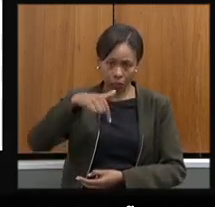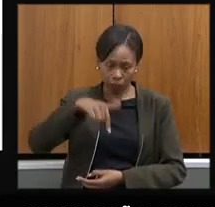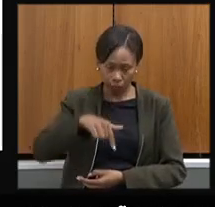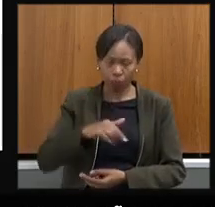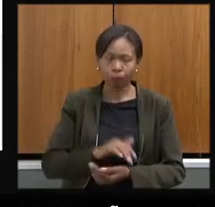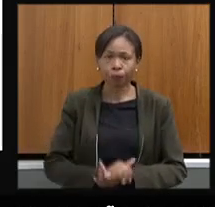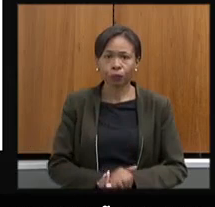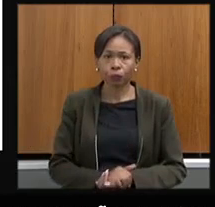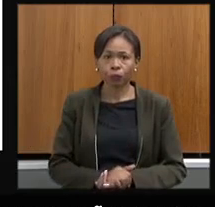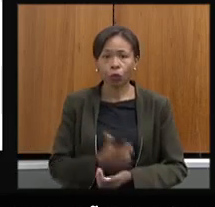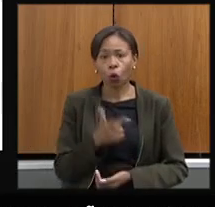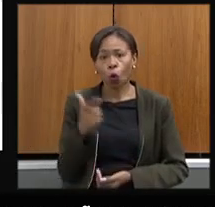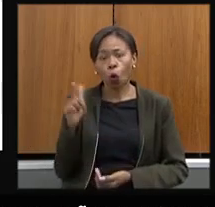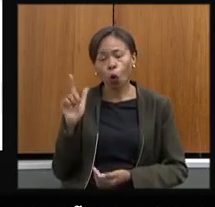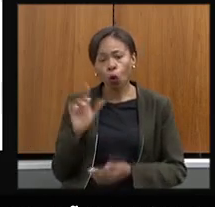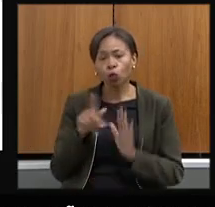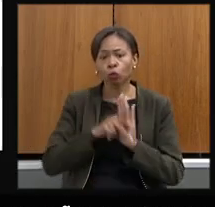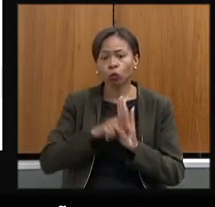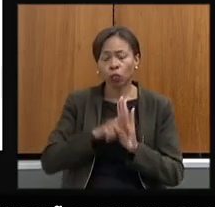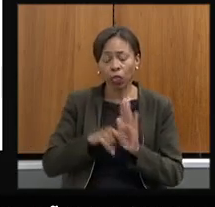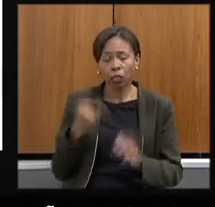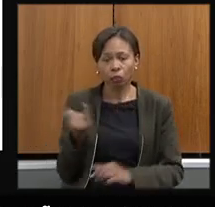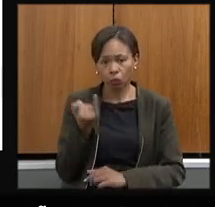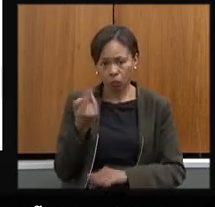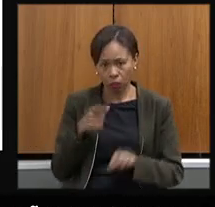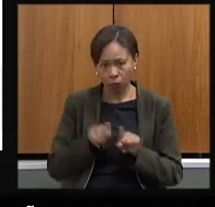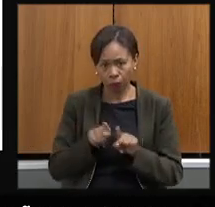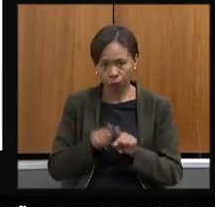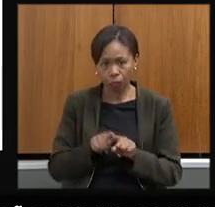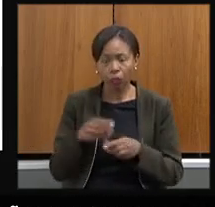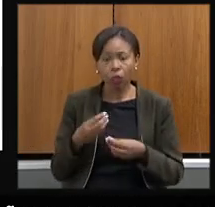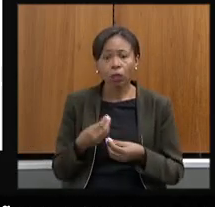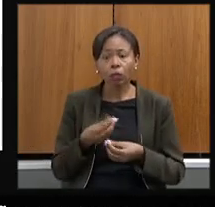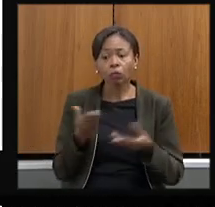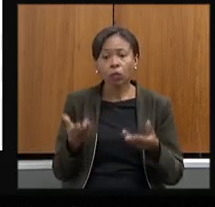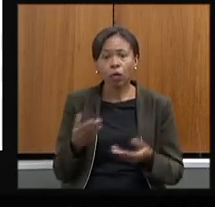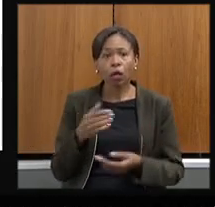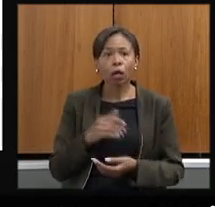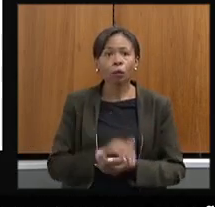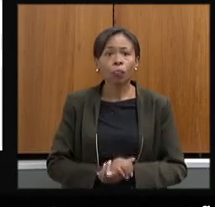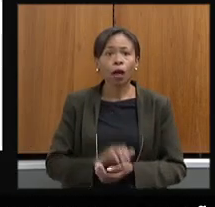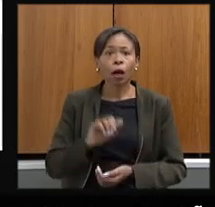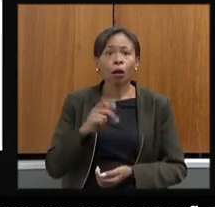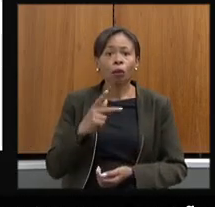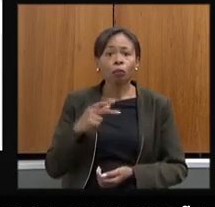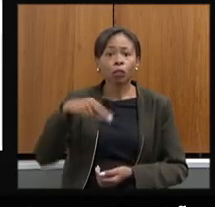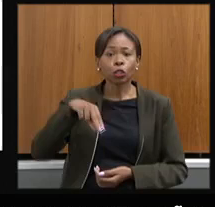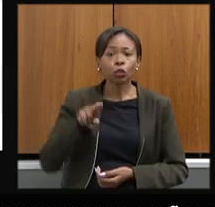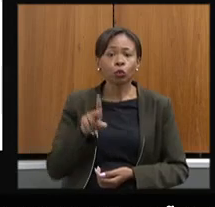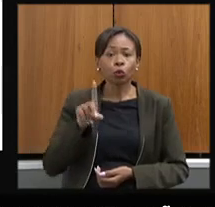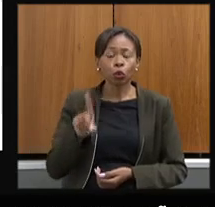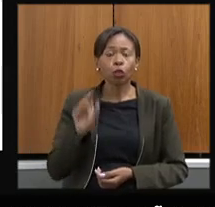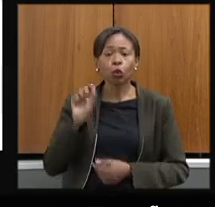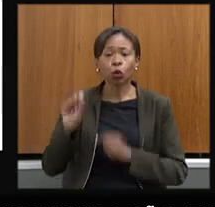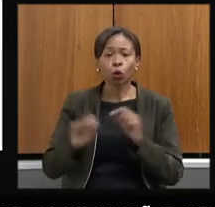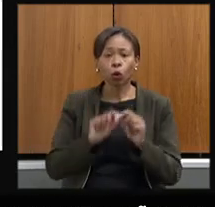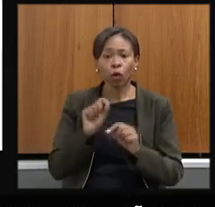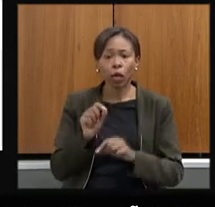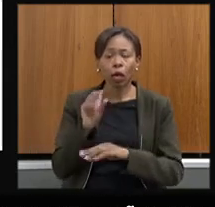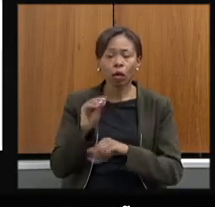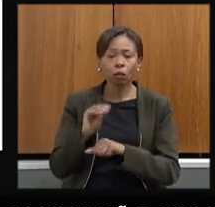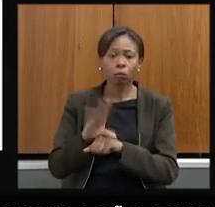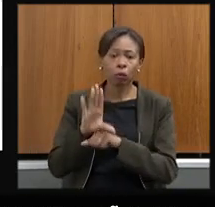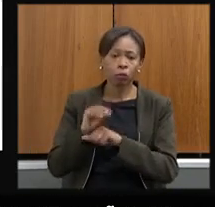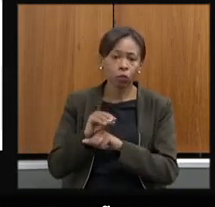outros projetos entregas relevantes e entregamos Alpino de atualização do radar do índice de desenvolvimento